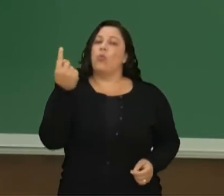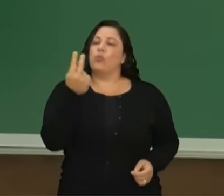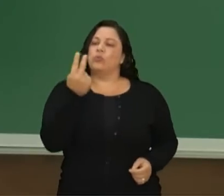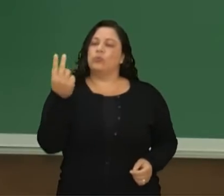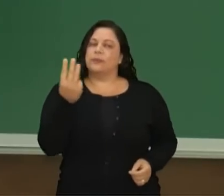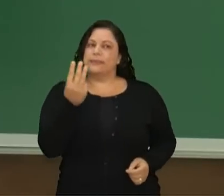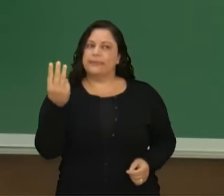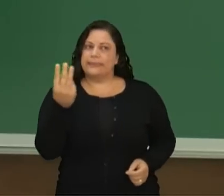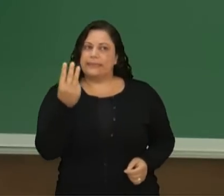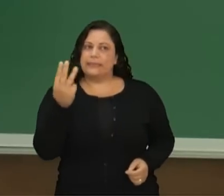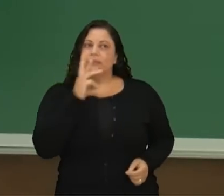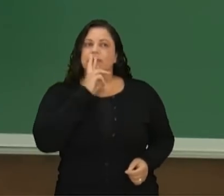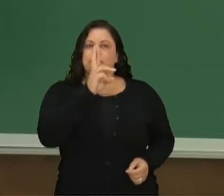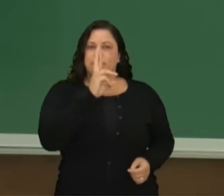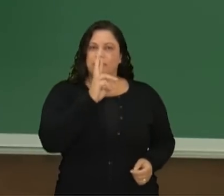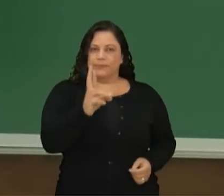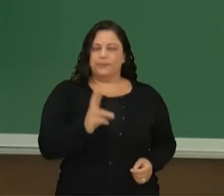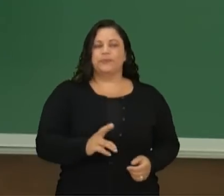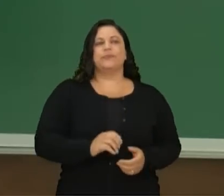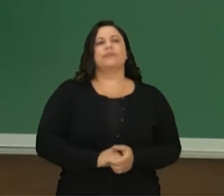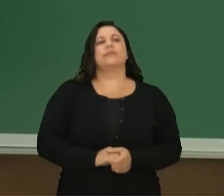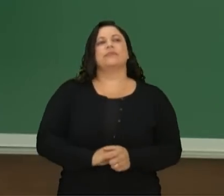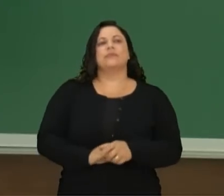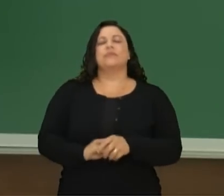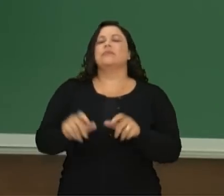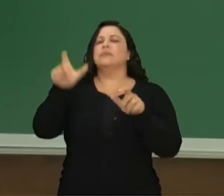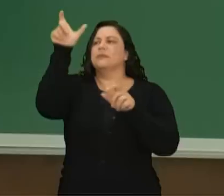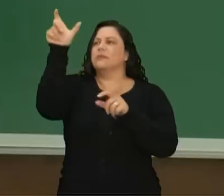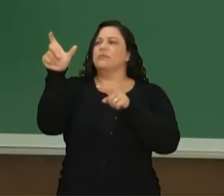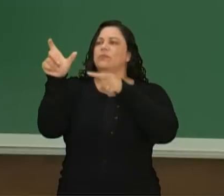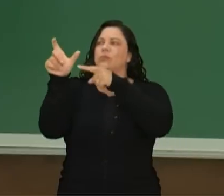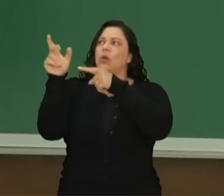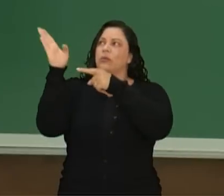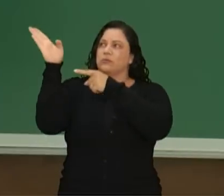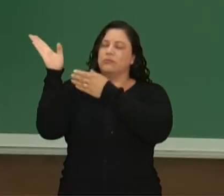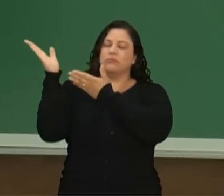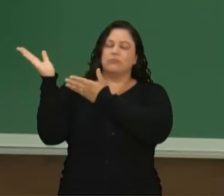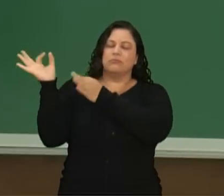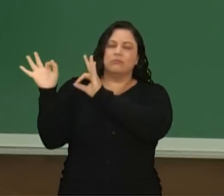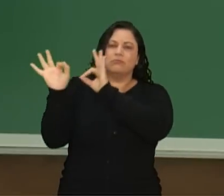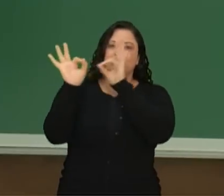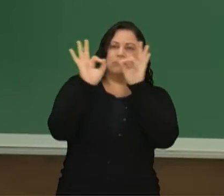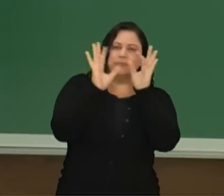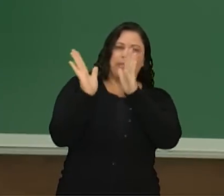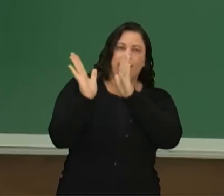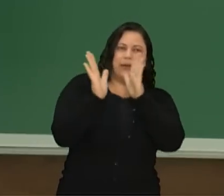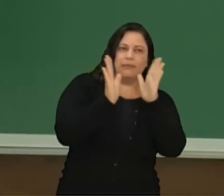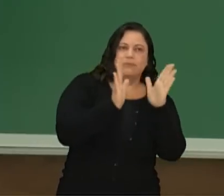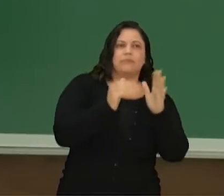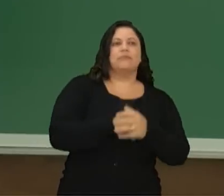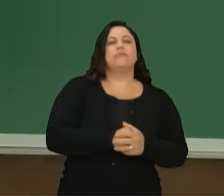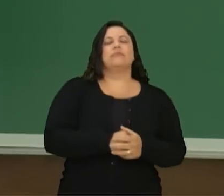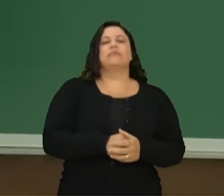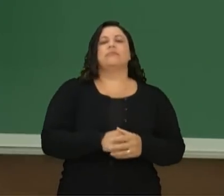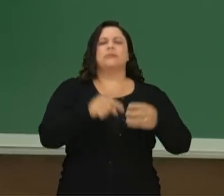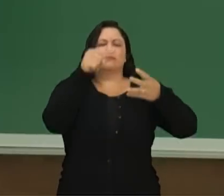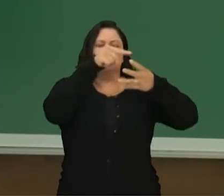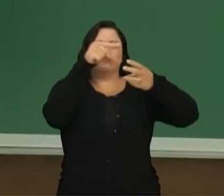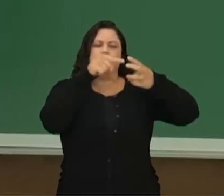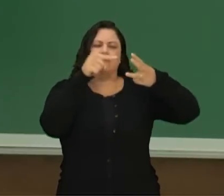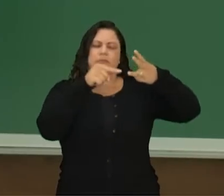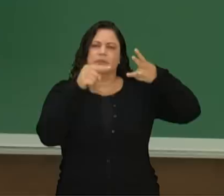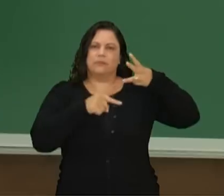3. Vamos aqui para a próxima tela para a gente ver. Então, nós temos 3 avaliações com pesos